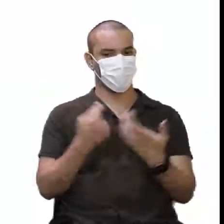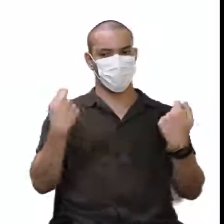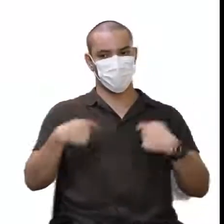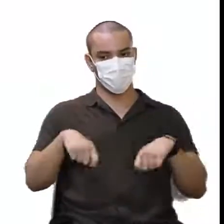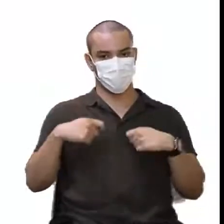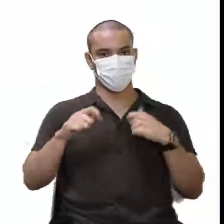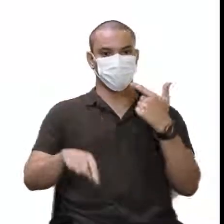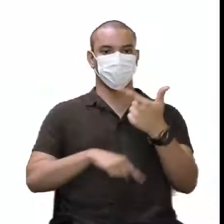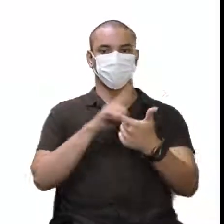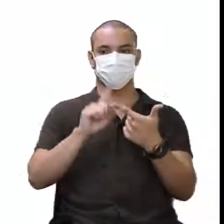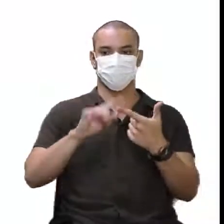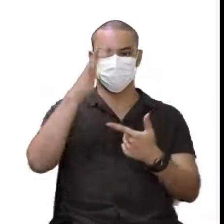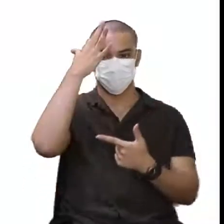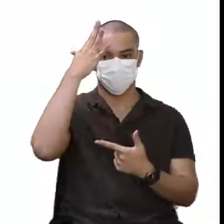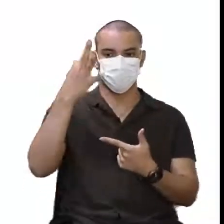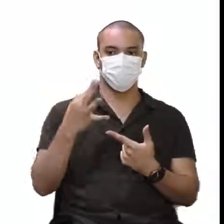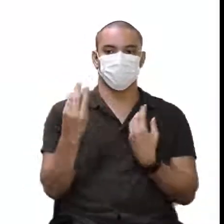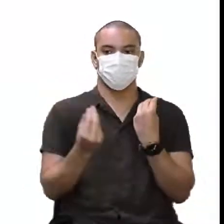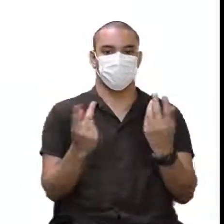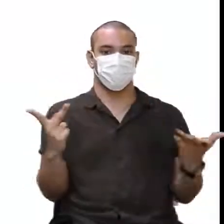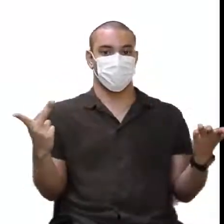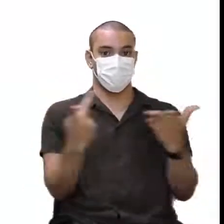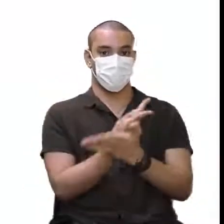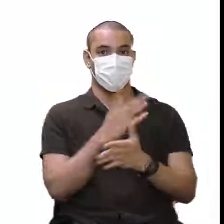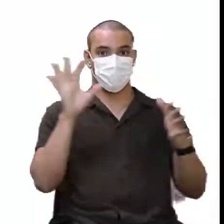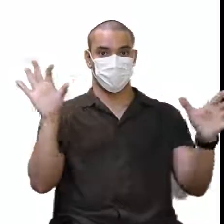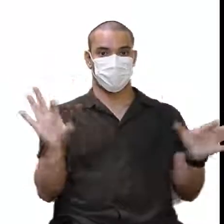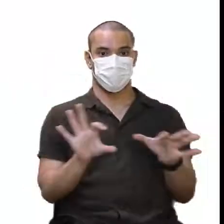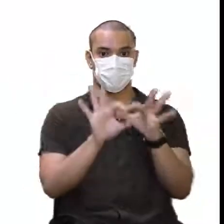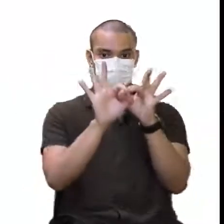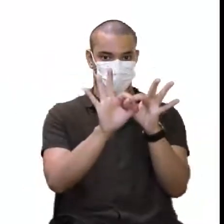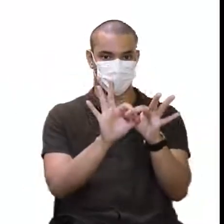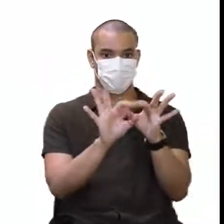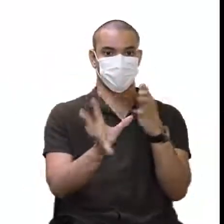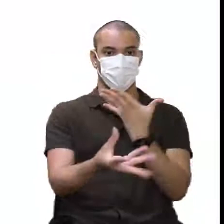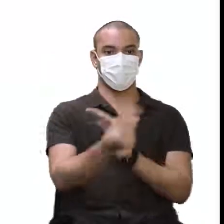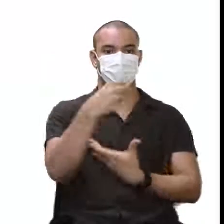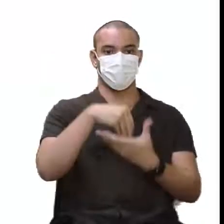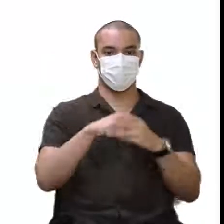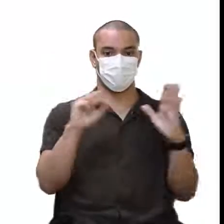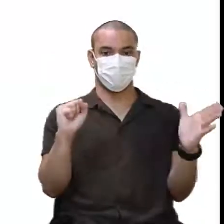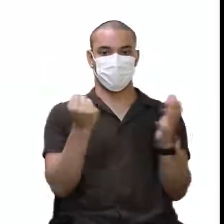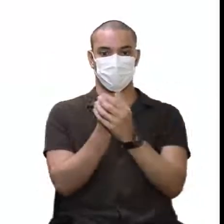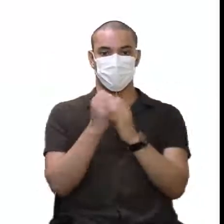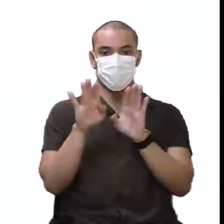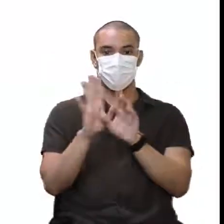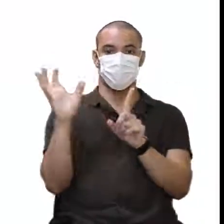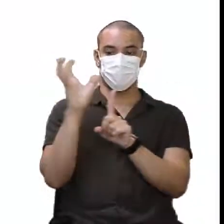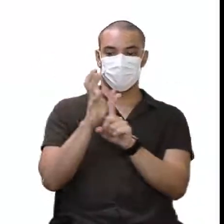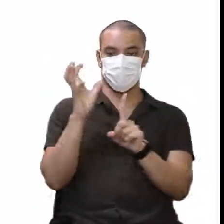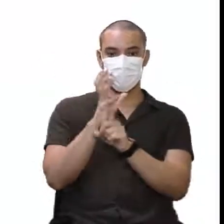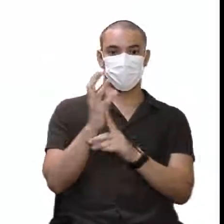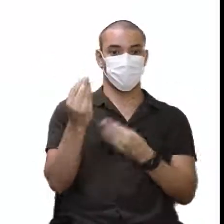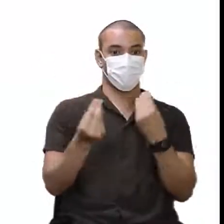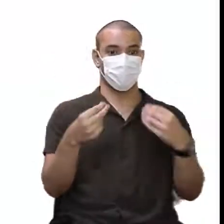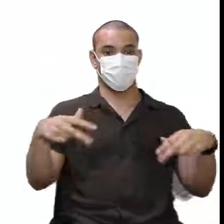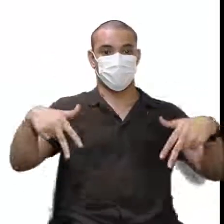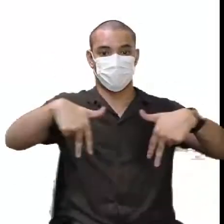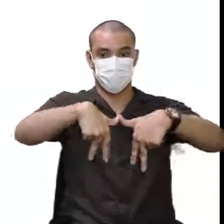ter. Compreender a herança genética ligada, restrita e influenciada pelo